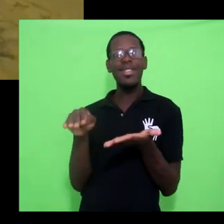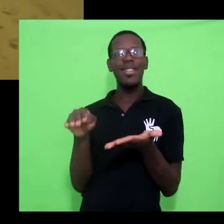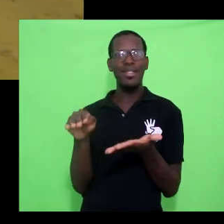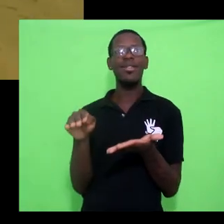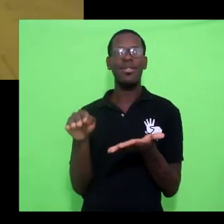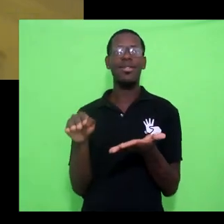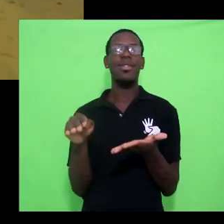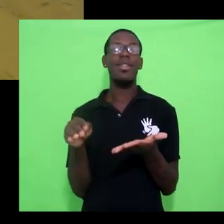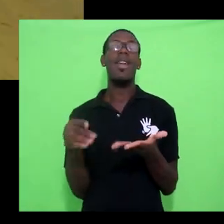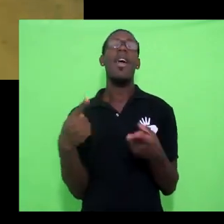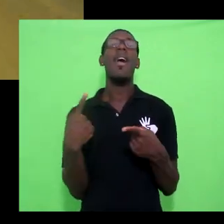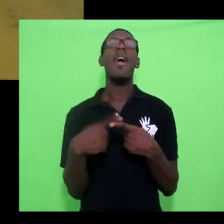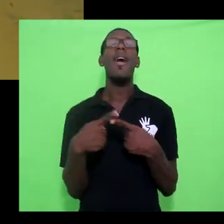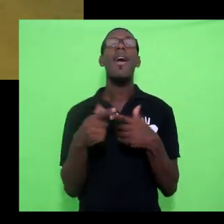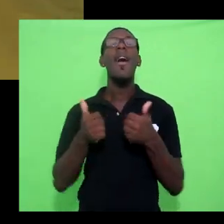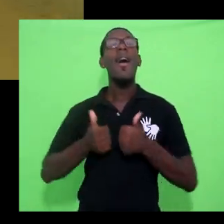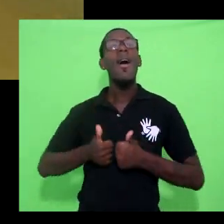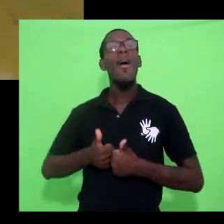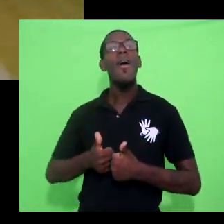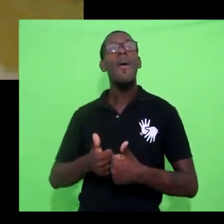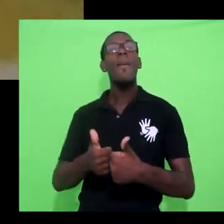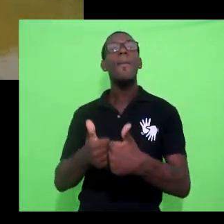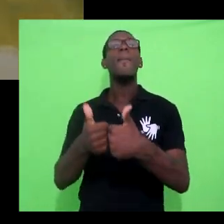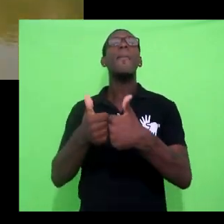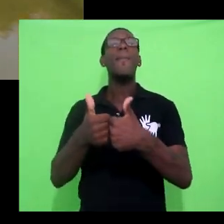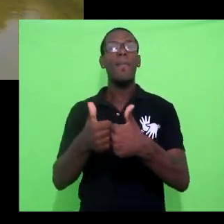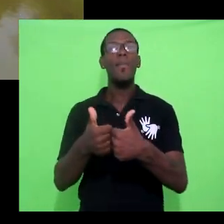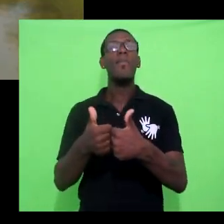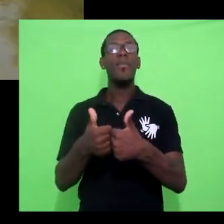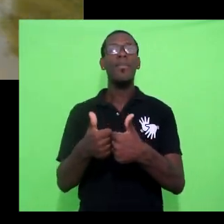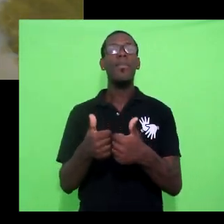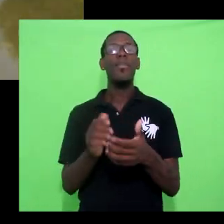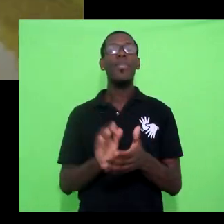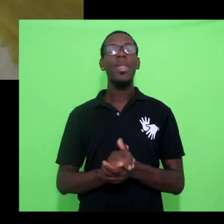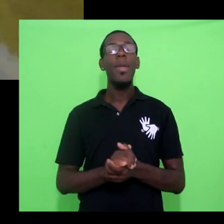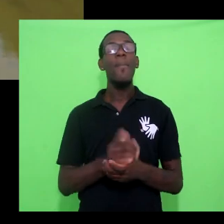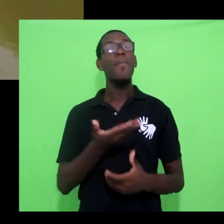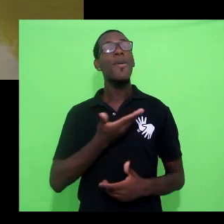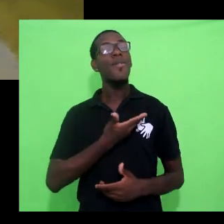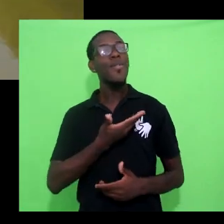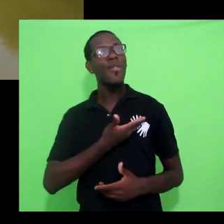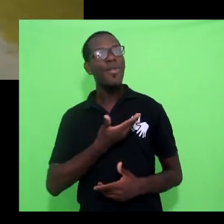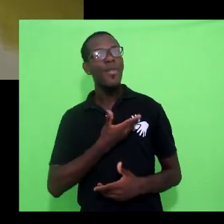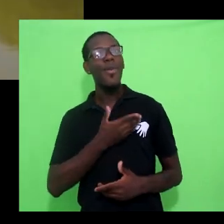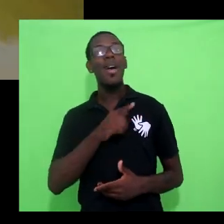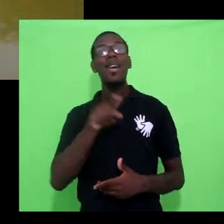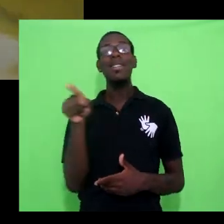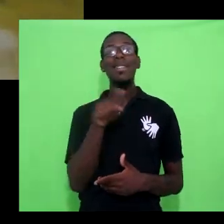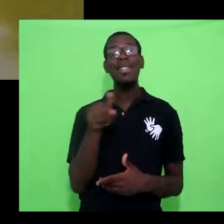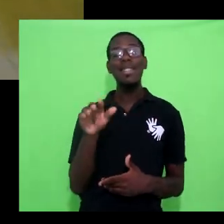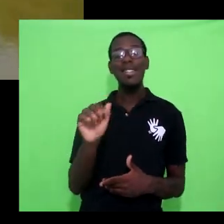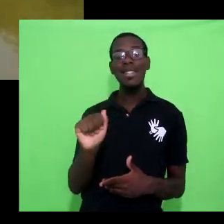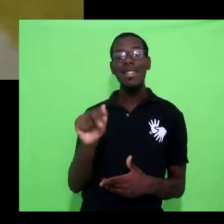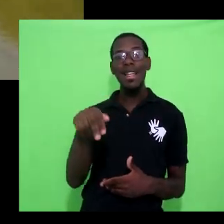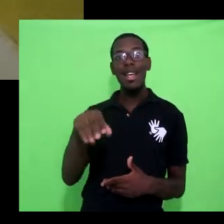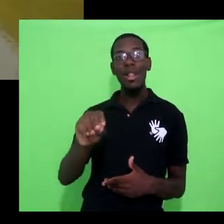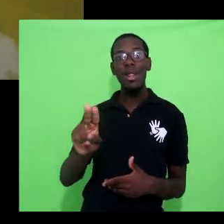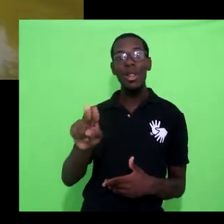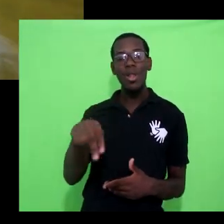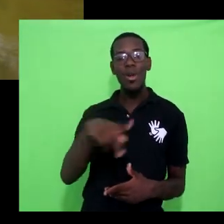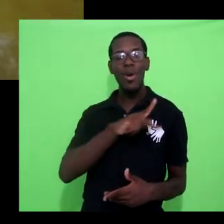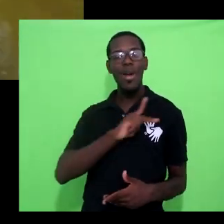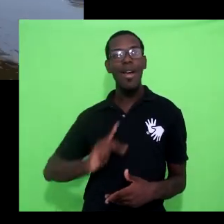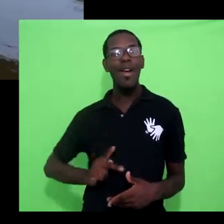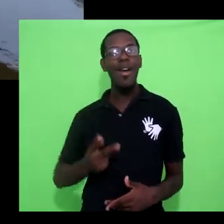secretária, Euclides, que acompanha o Dr. Zanon, o Dr. Zanon, que é o nosso presidente de honra. Eu